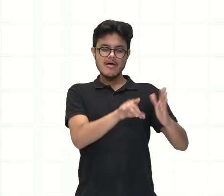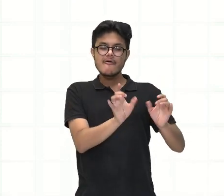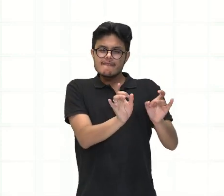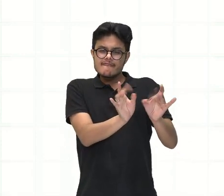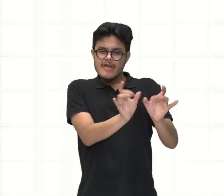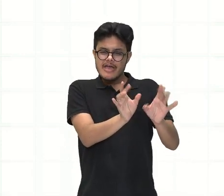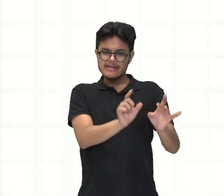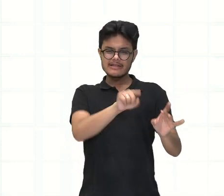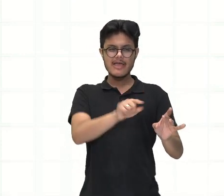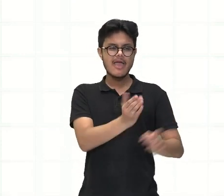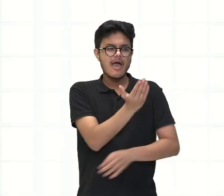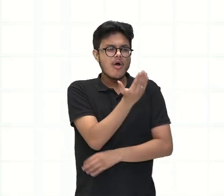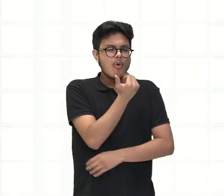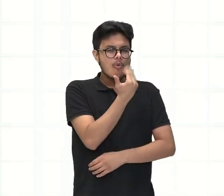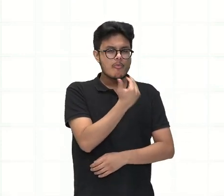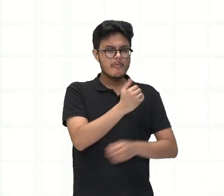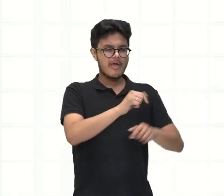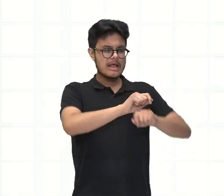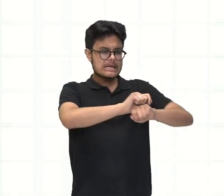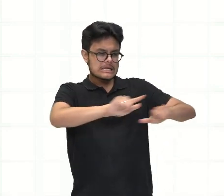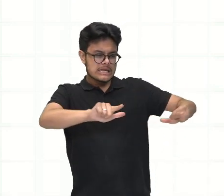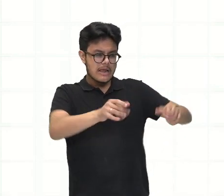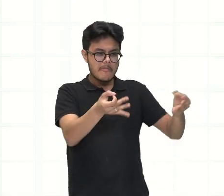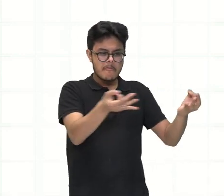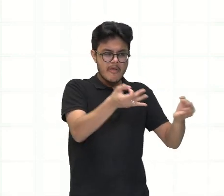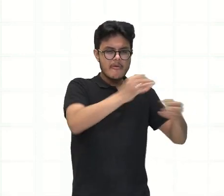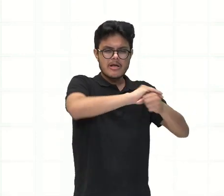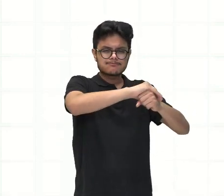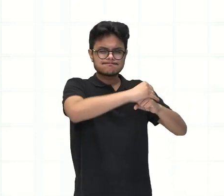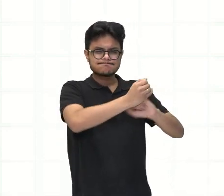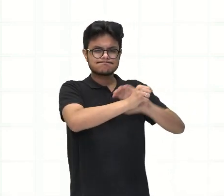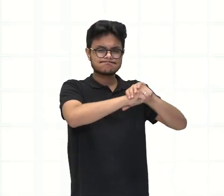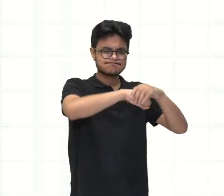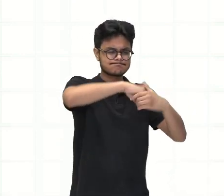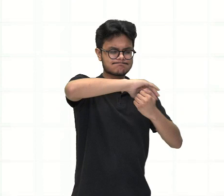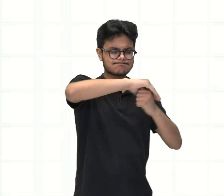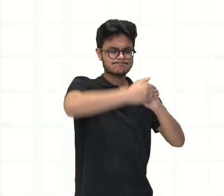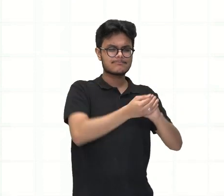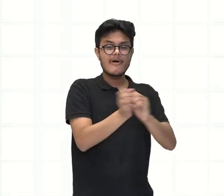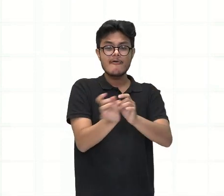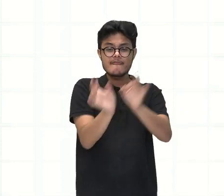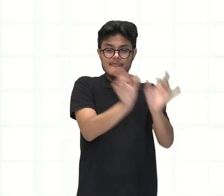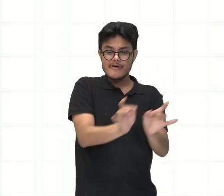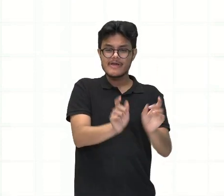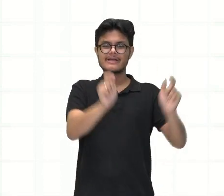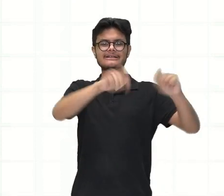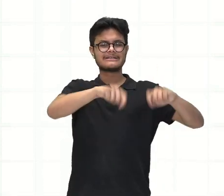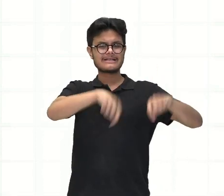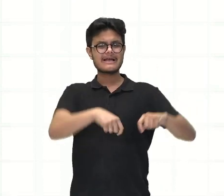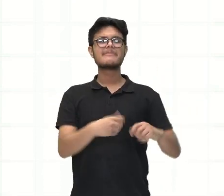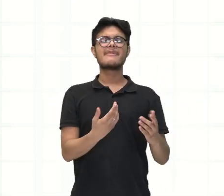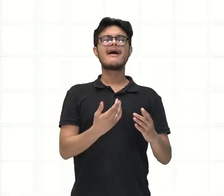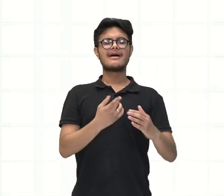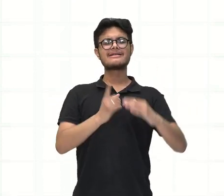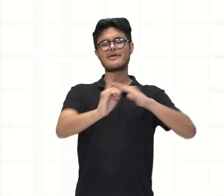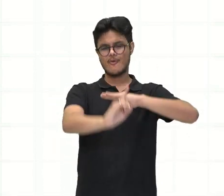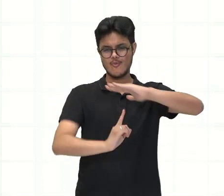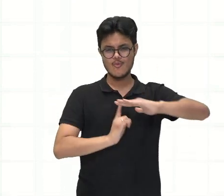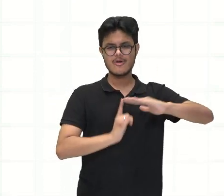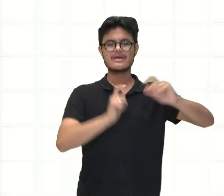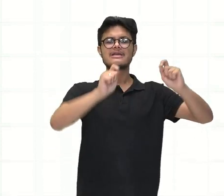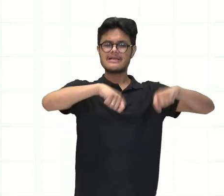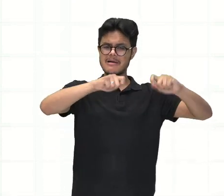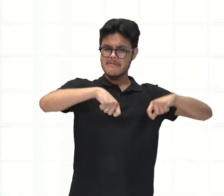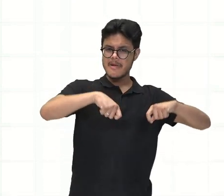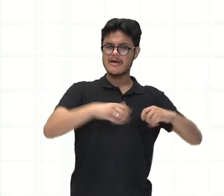pessoa teve uma higienização adequada das mãos para que ela possa ali te atender com